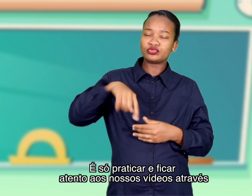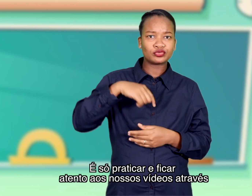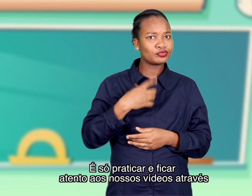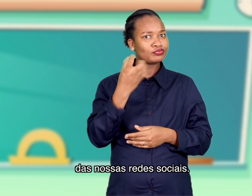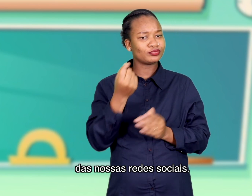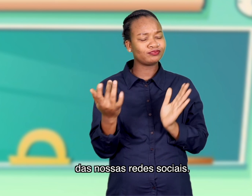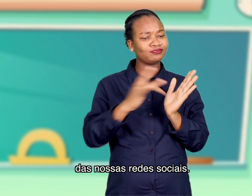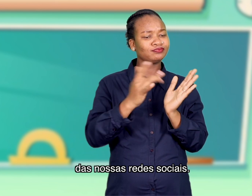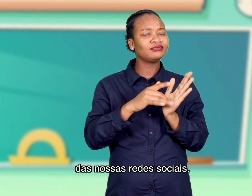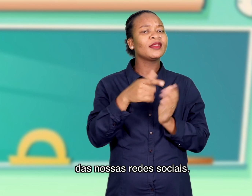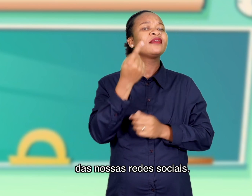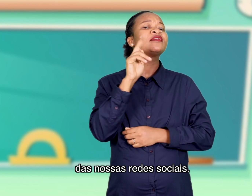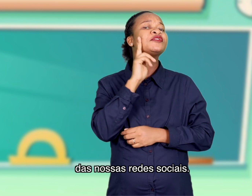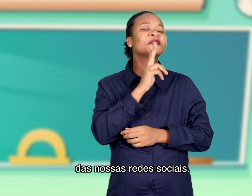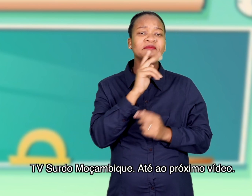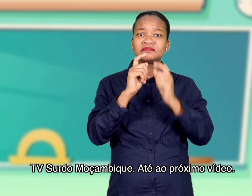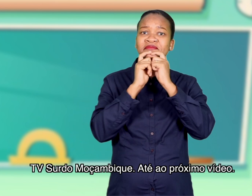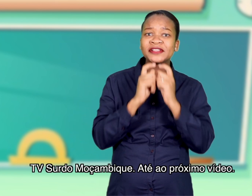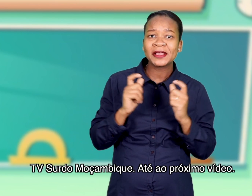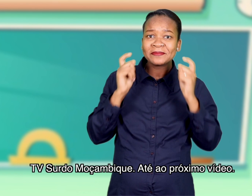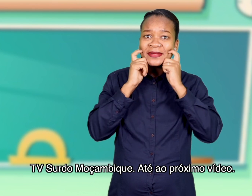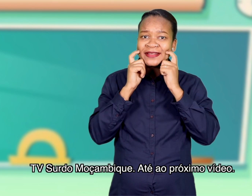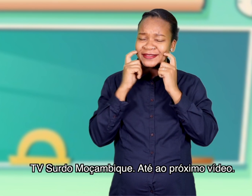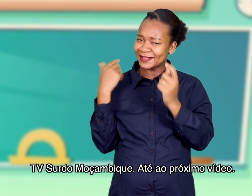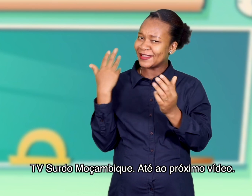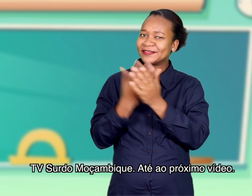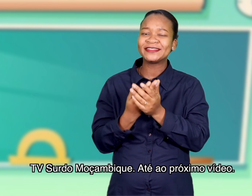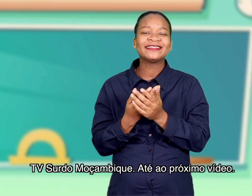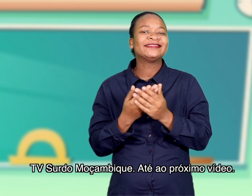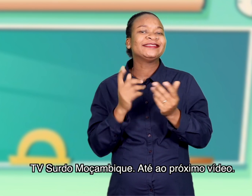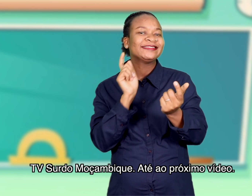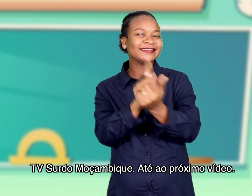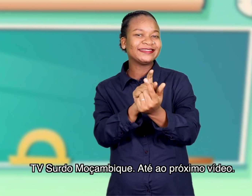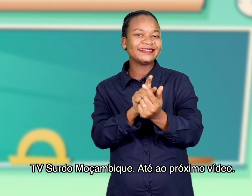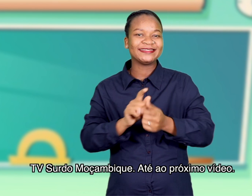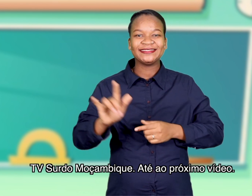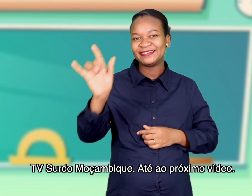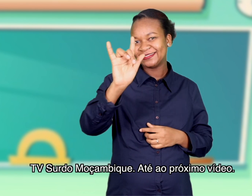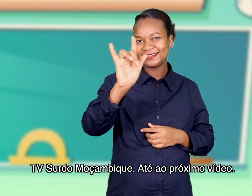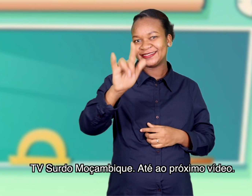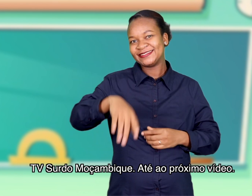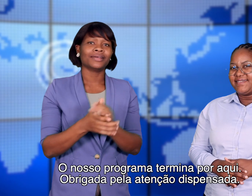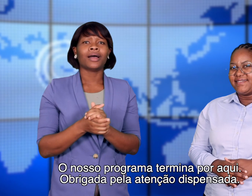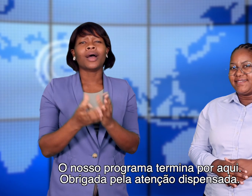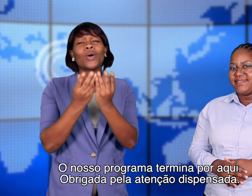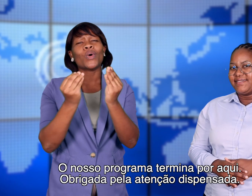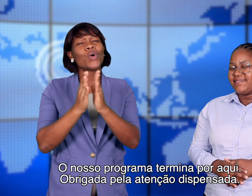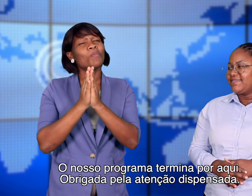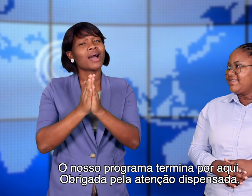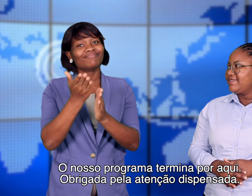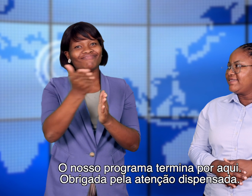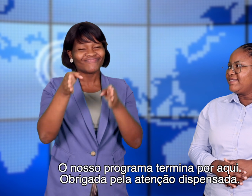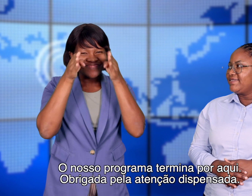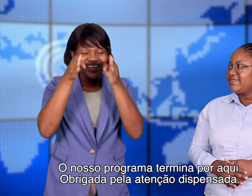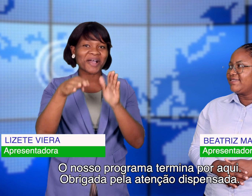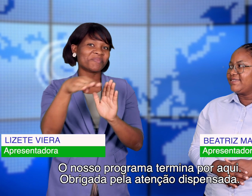vídeos através das nossas redes sociais. TV Surdo Moçambique. Até ao próximo vídeo. O nosso